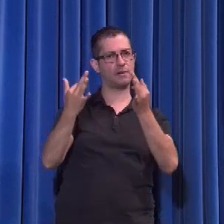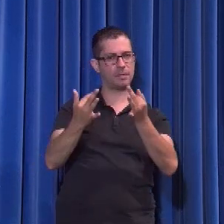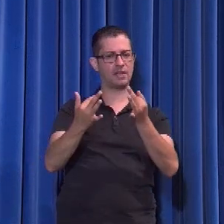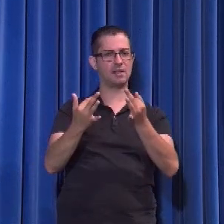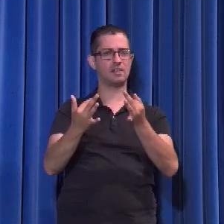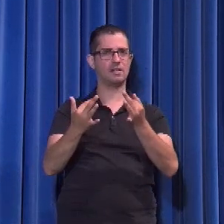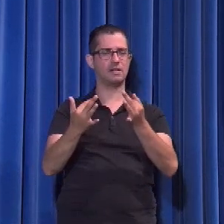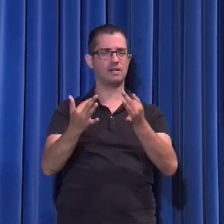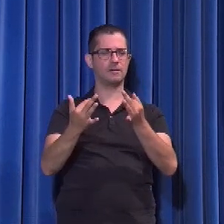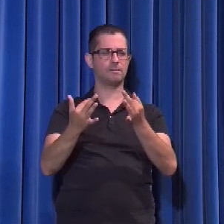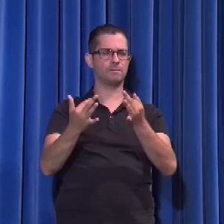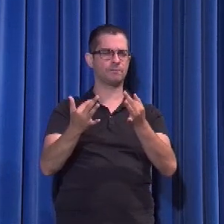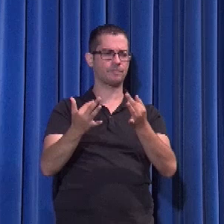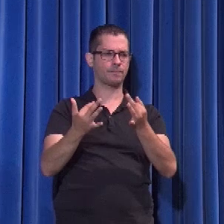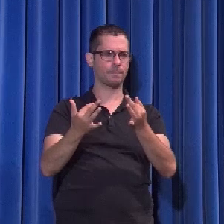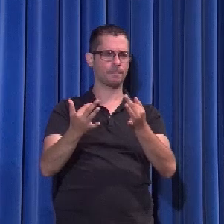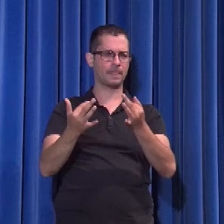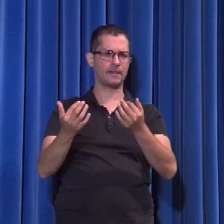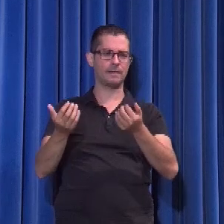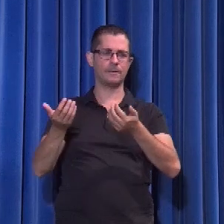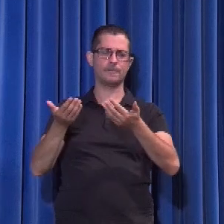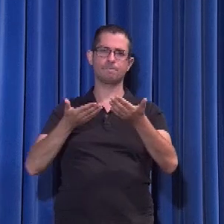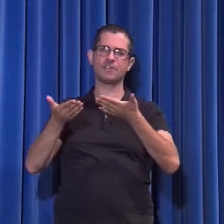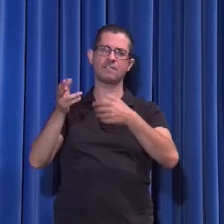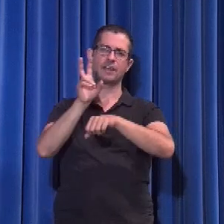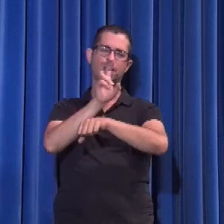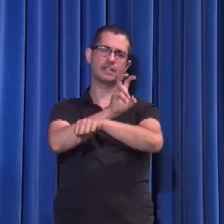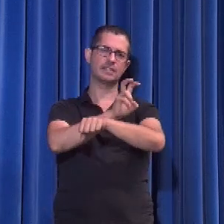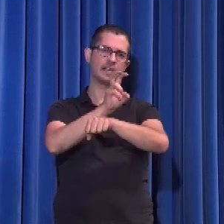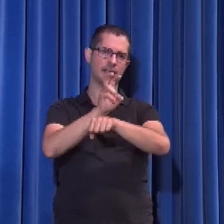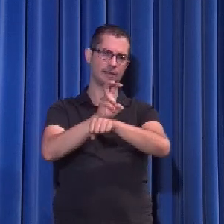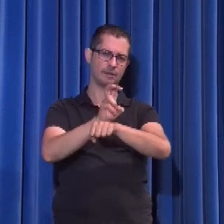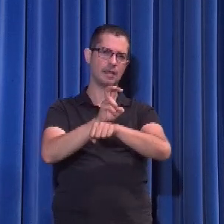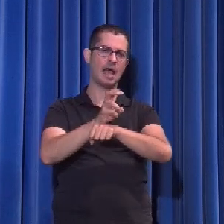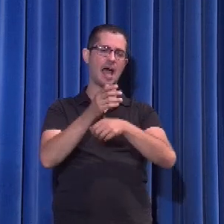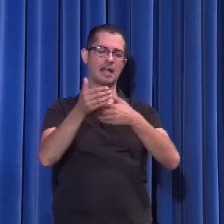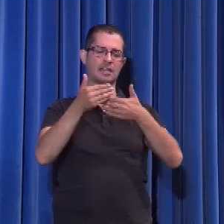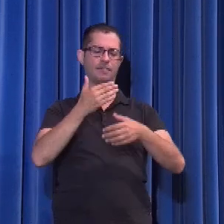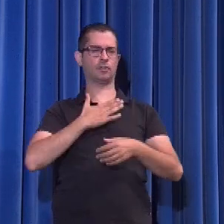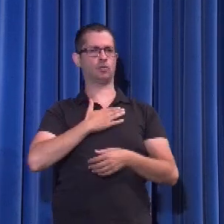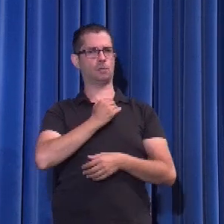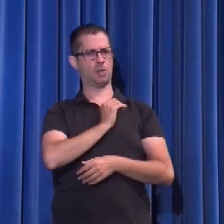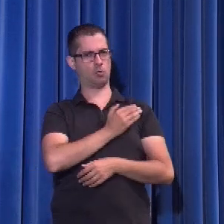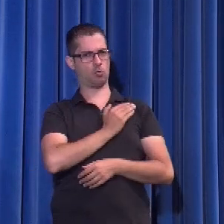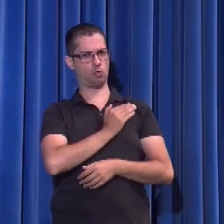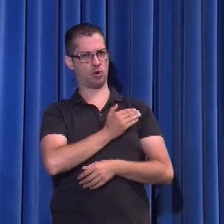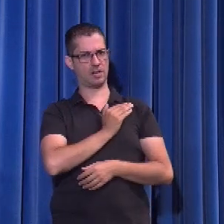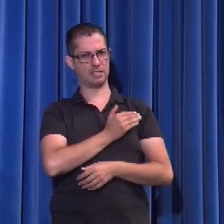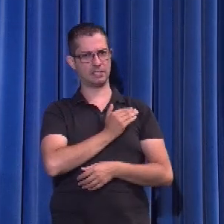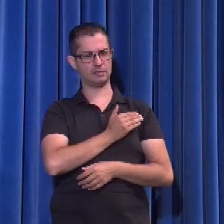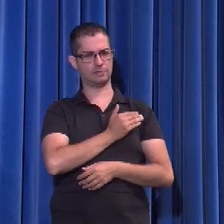a Sião. Dar-vos-ei pastores segundo o meu coração, que vos